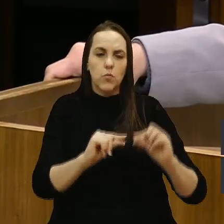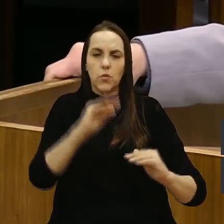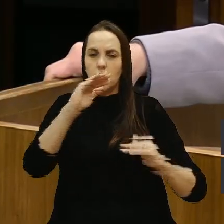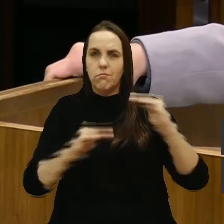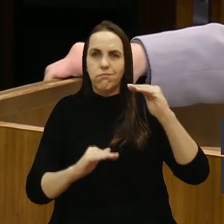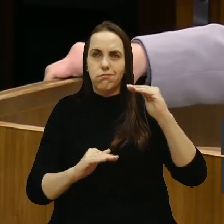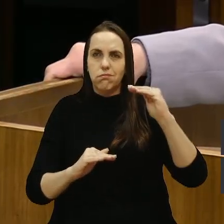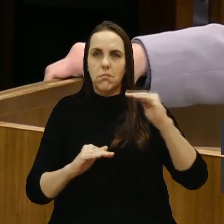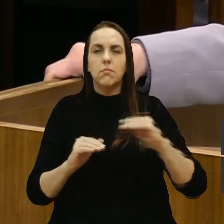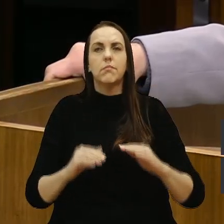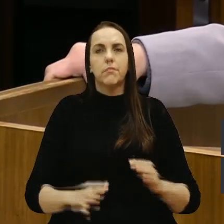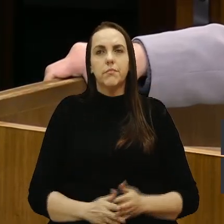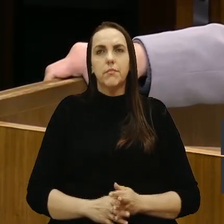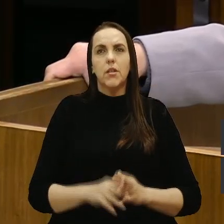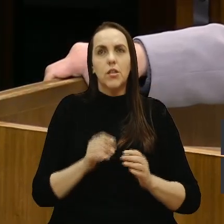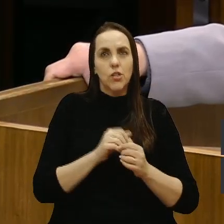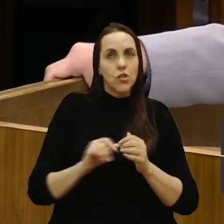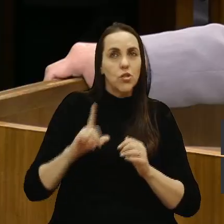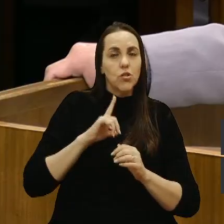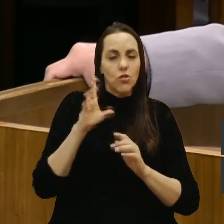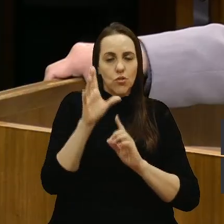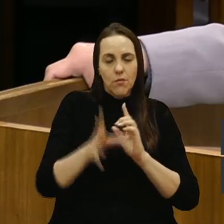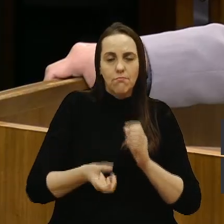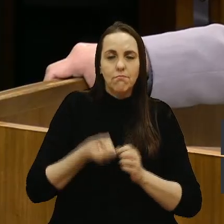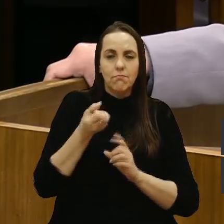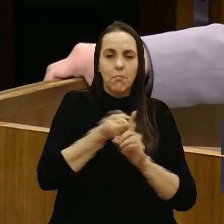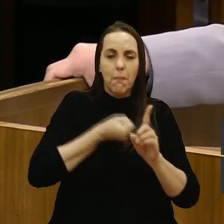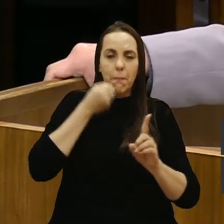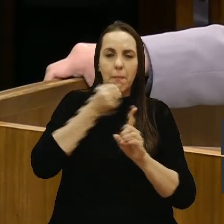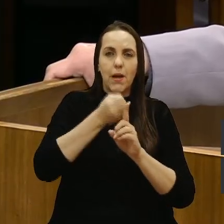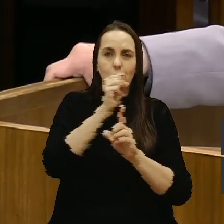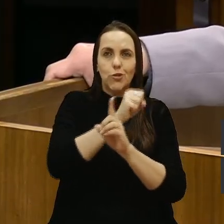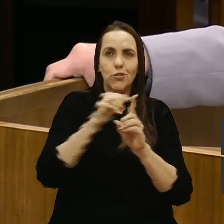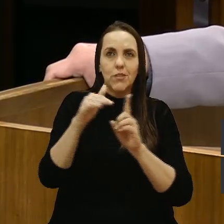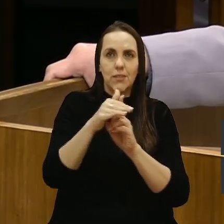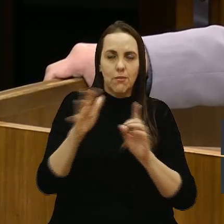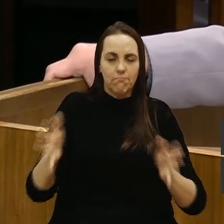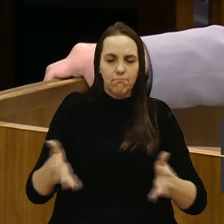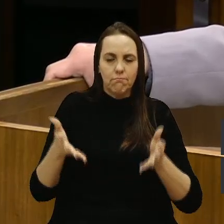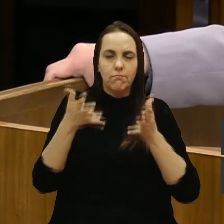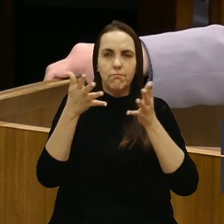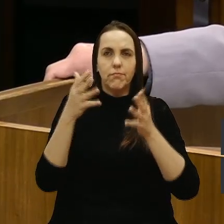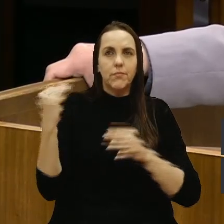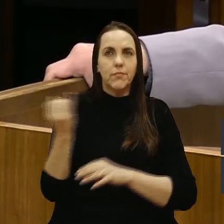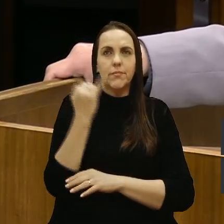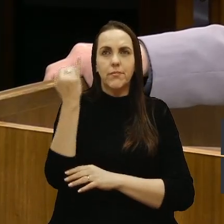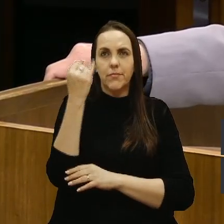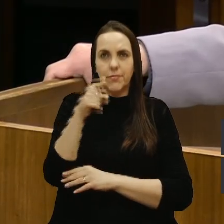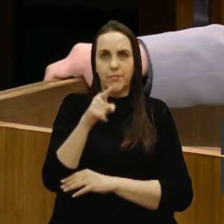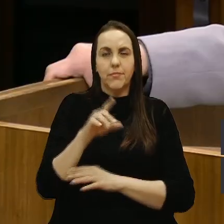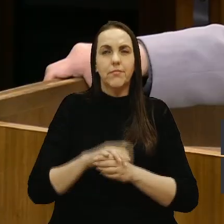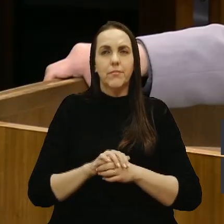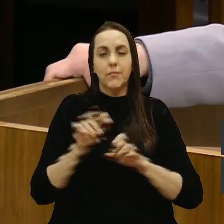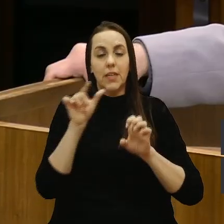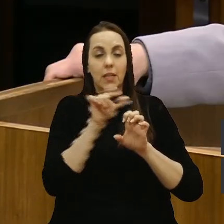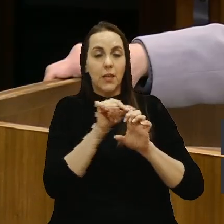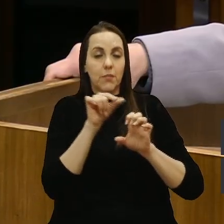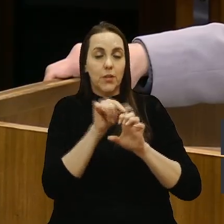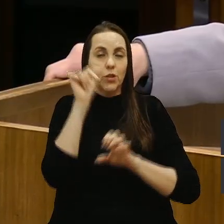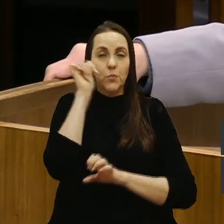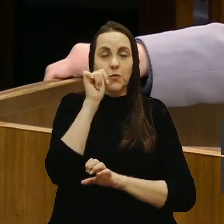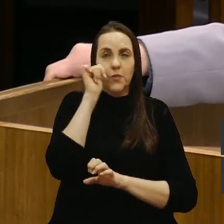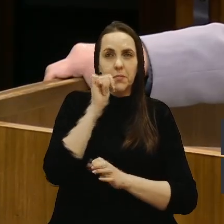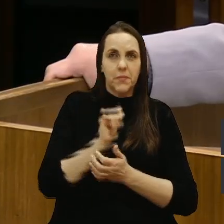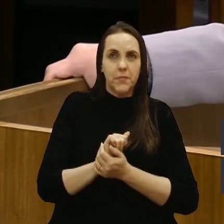desigualdade, geração de impacto social. Destaca-se como empreendedorismo feminino